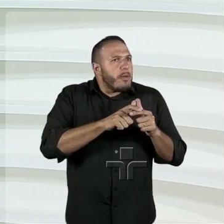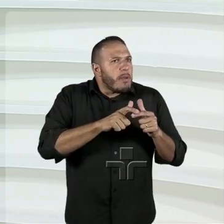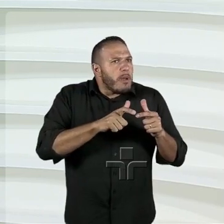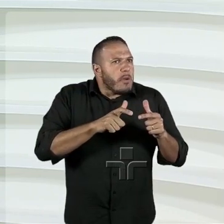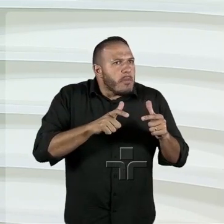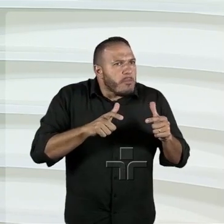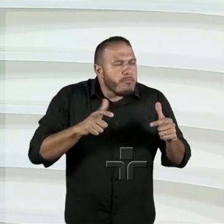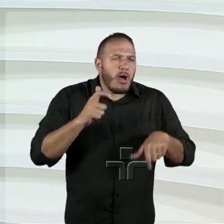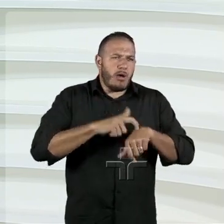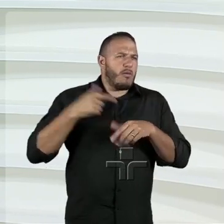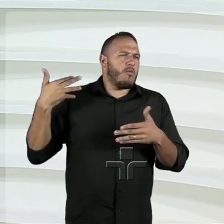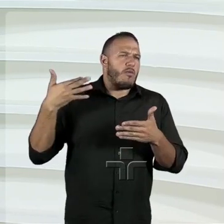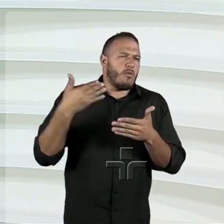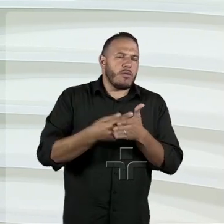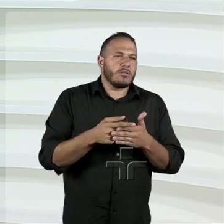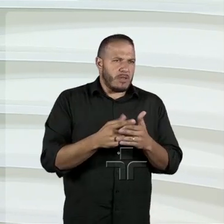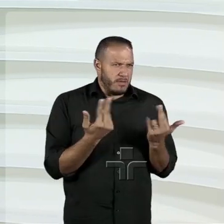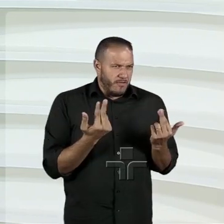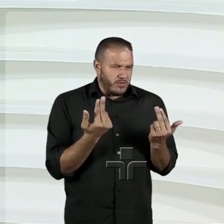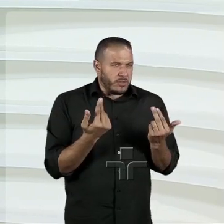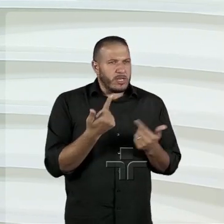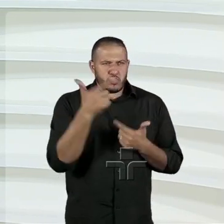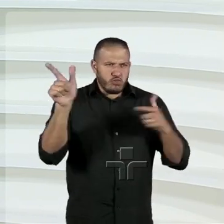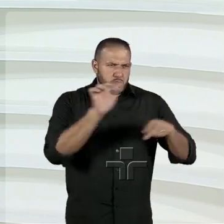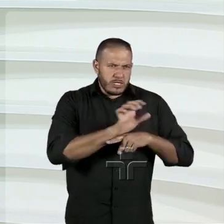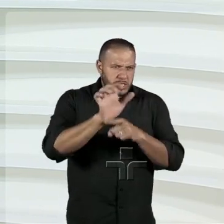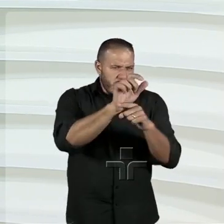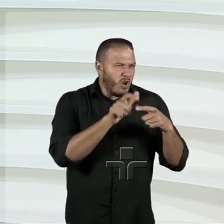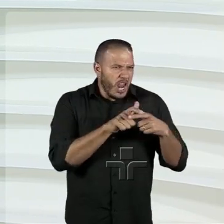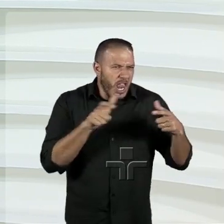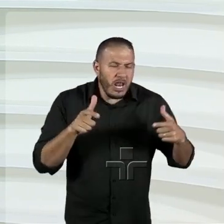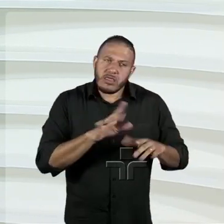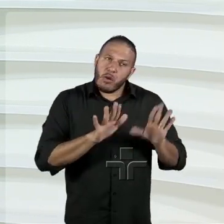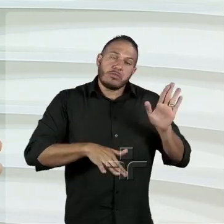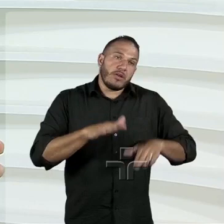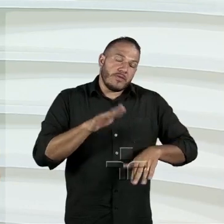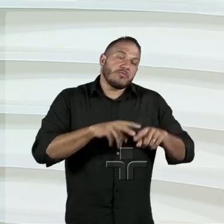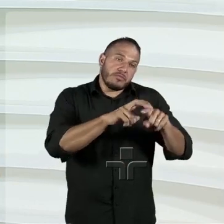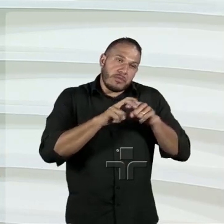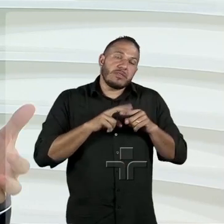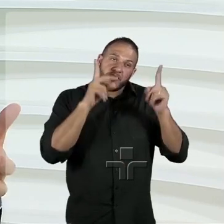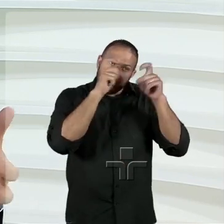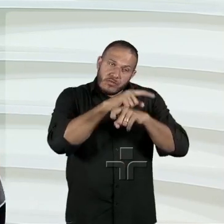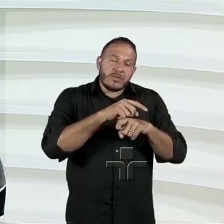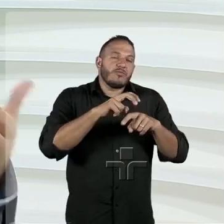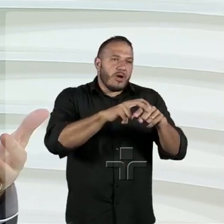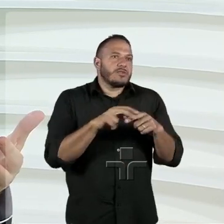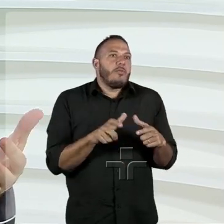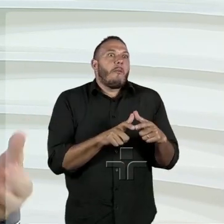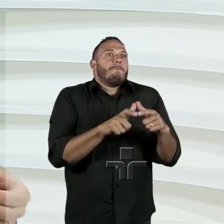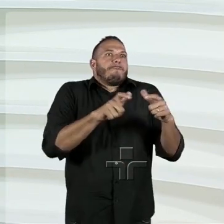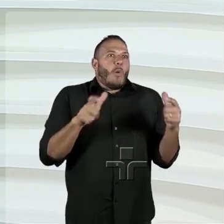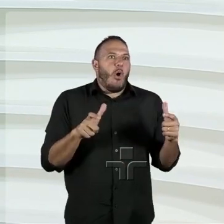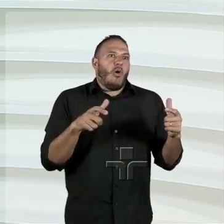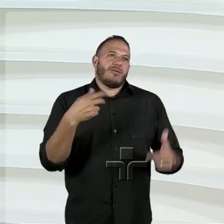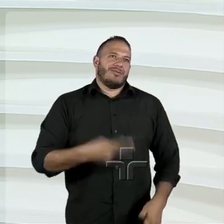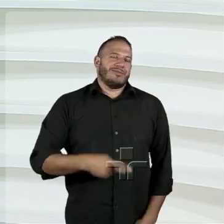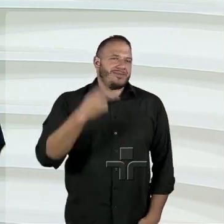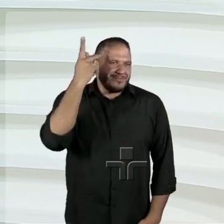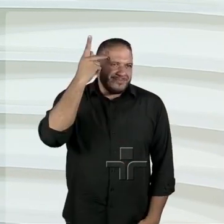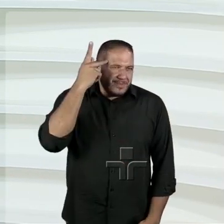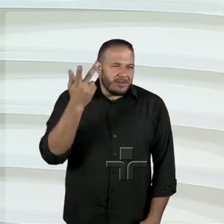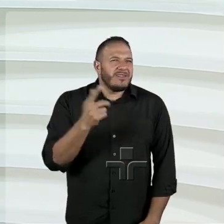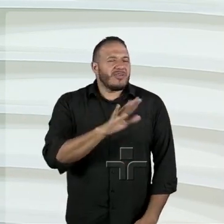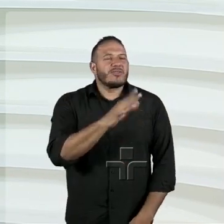desse tempo, não cresceu na mesma velocidade do que outros estados, talvez pelo desafio desse tamanho, de encontrar. Agora,